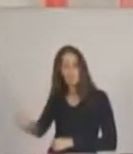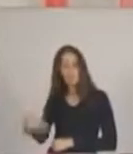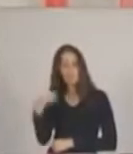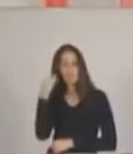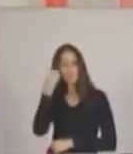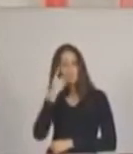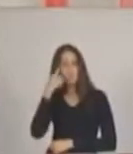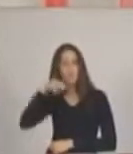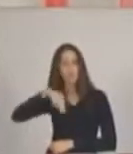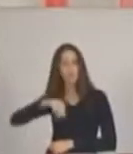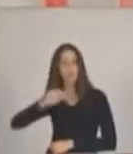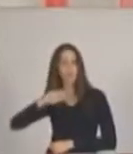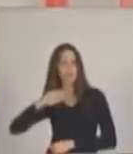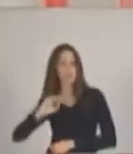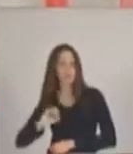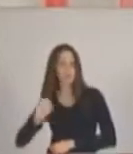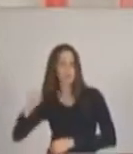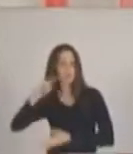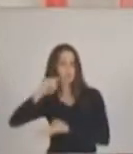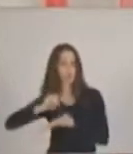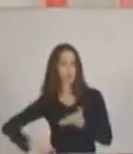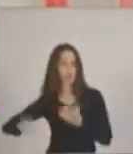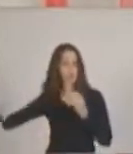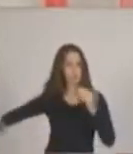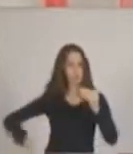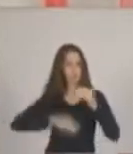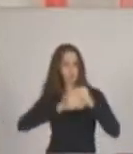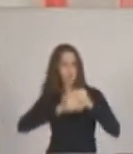Marcelo e nem no documento que ele vai acostar